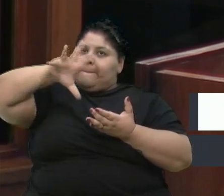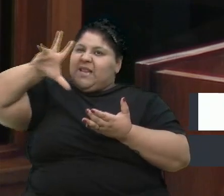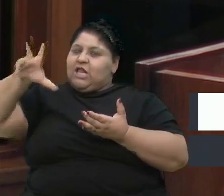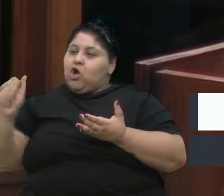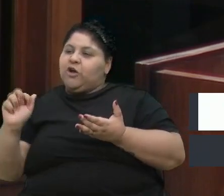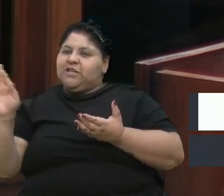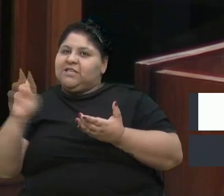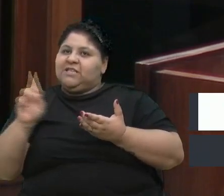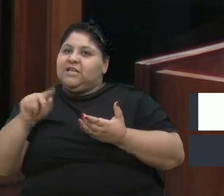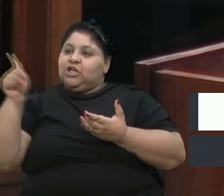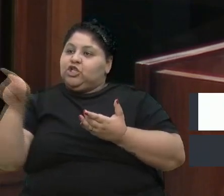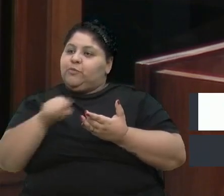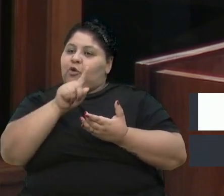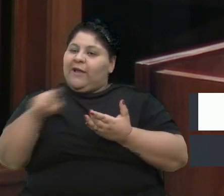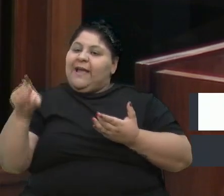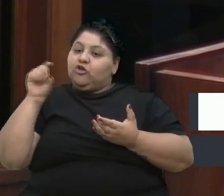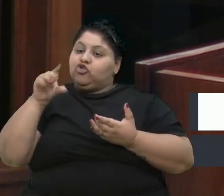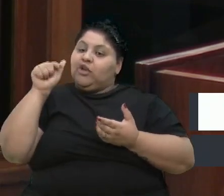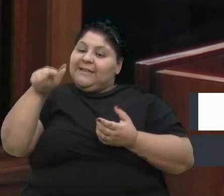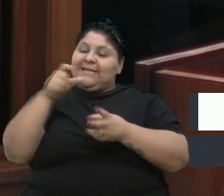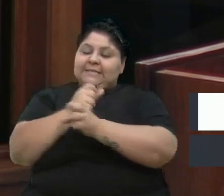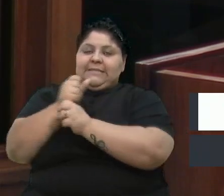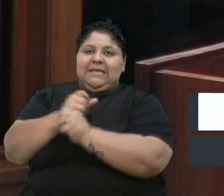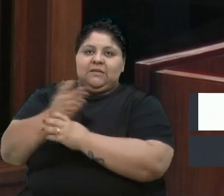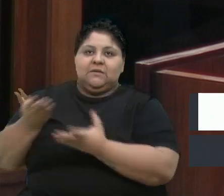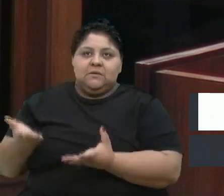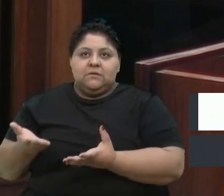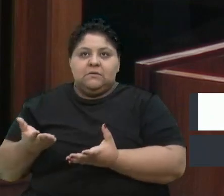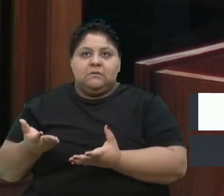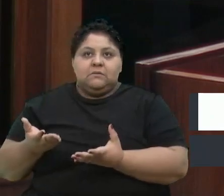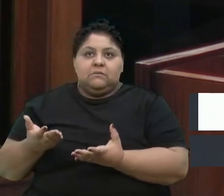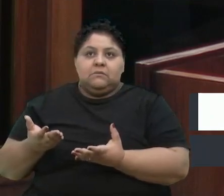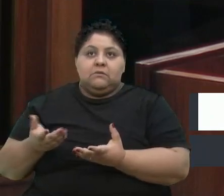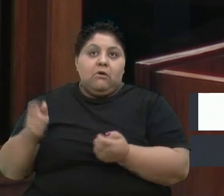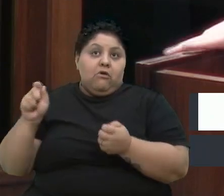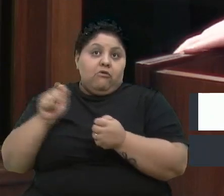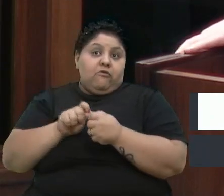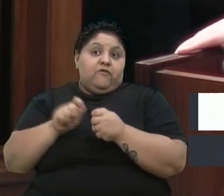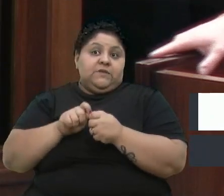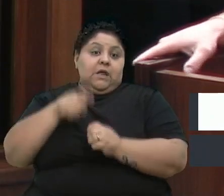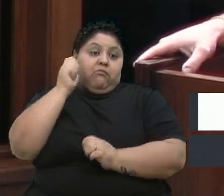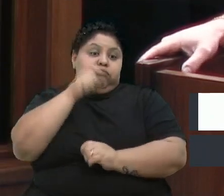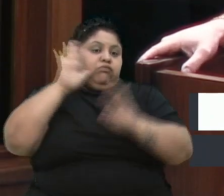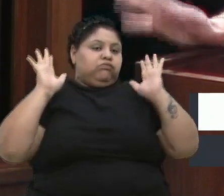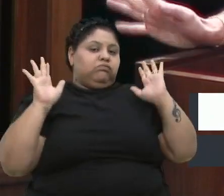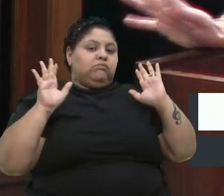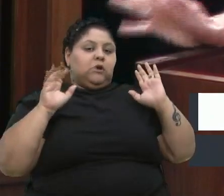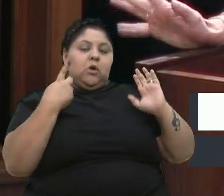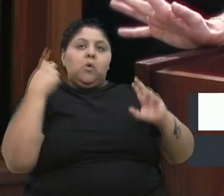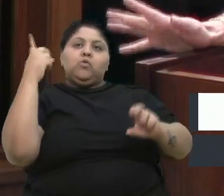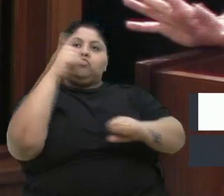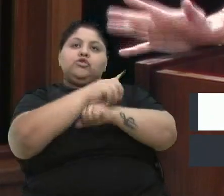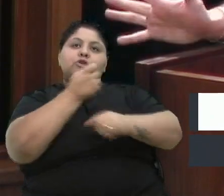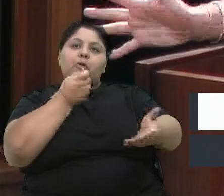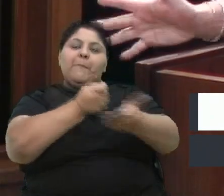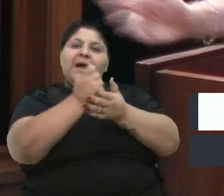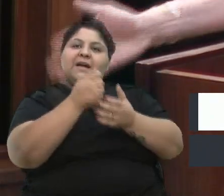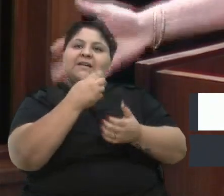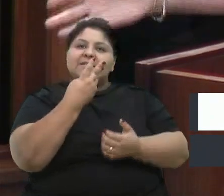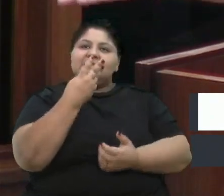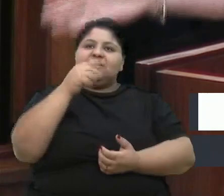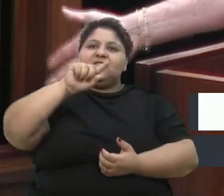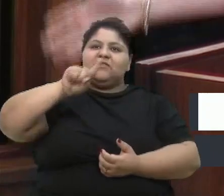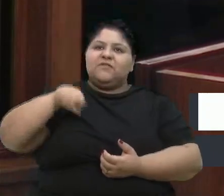orçamento só nesse ano. Aí, do nada, fizeram uma mágica. Em um dia, o Lula paga 3,5 bilhões